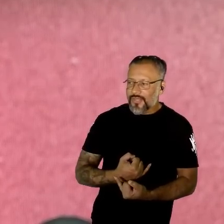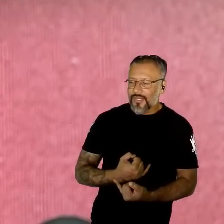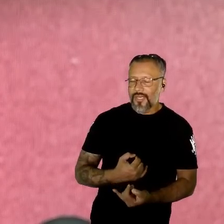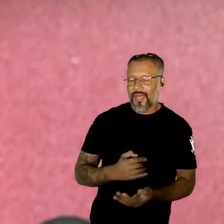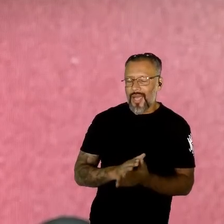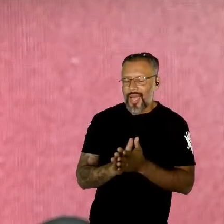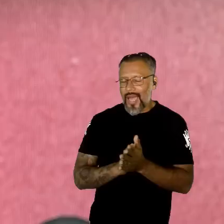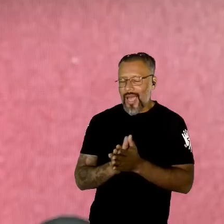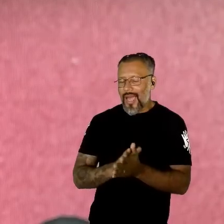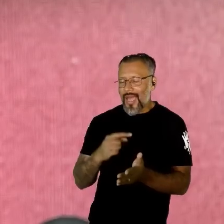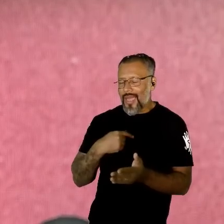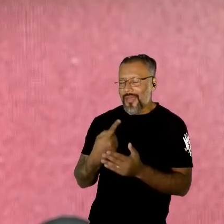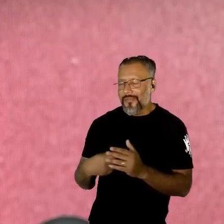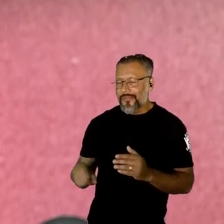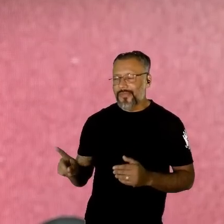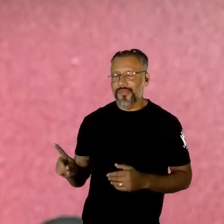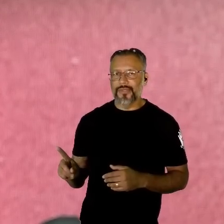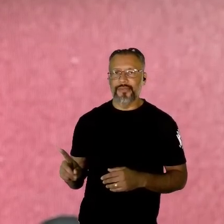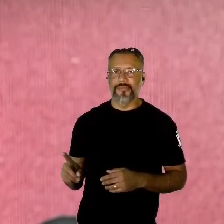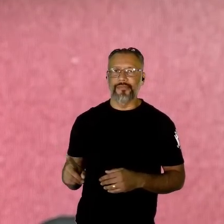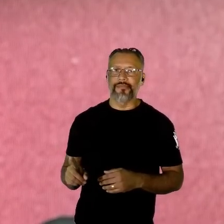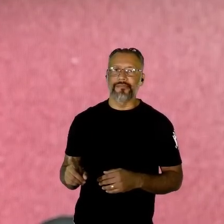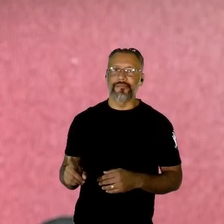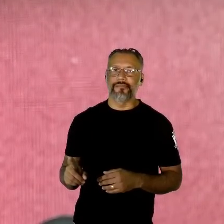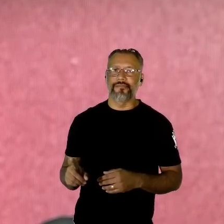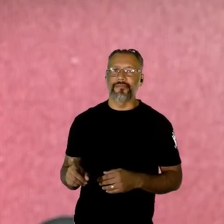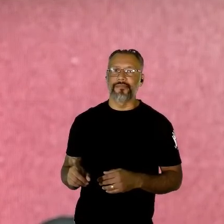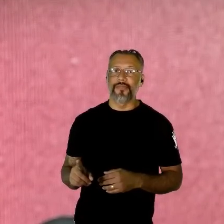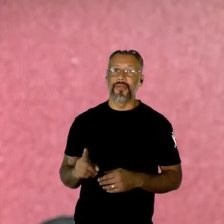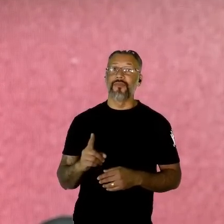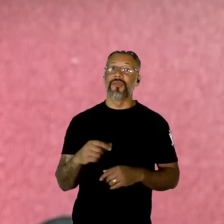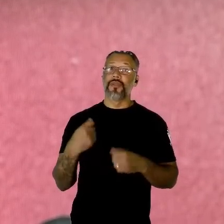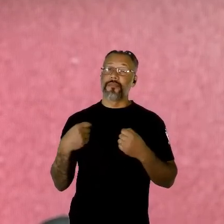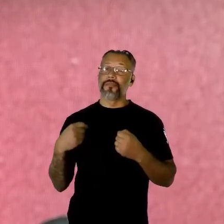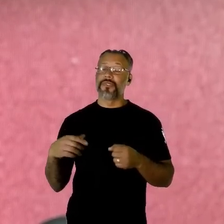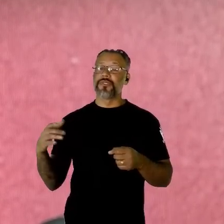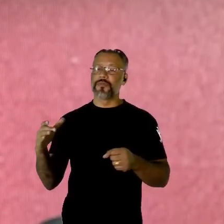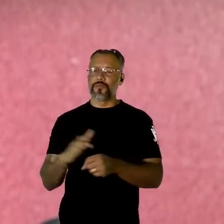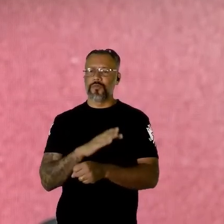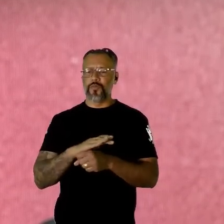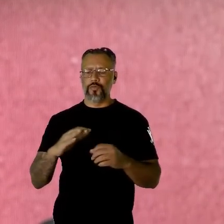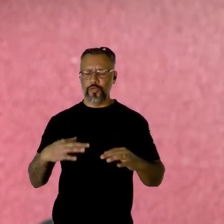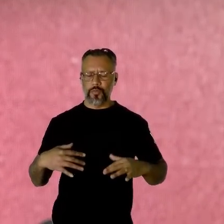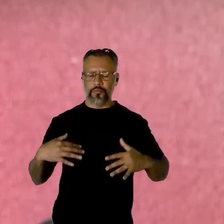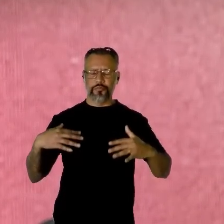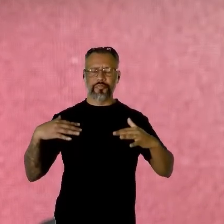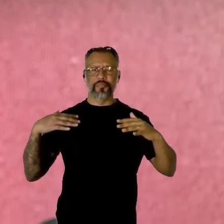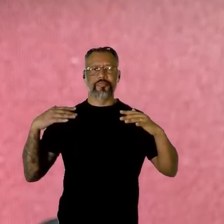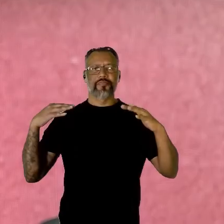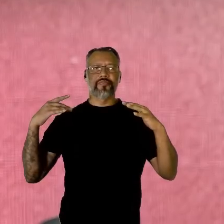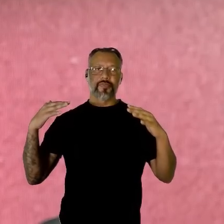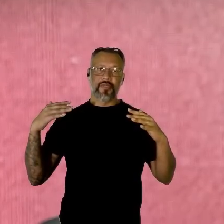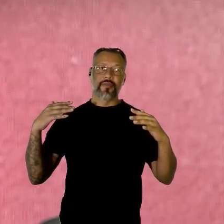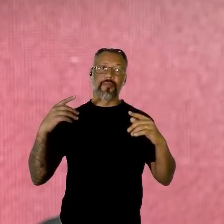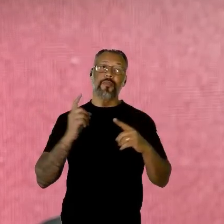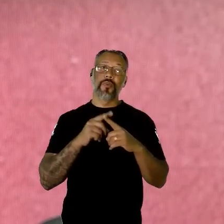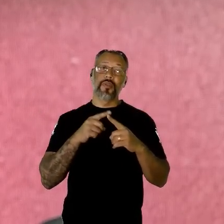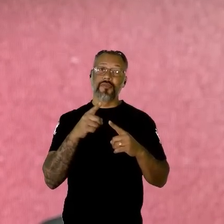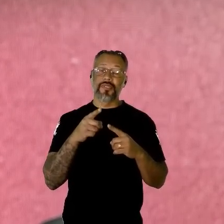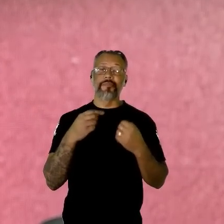Se você não for cheio você não vai amadurecer e se não amadurecer não vai ter estatura de Cristo